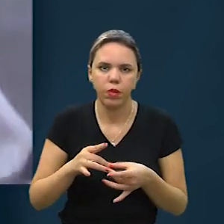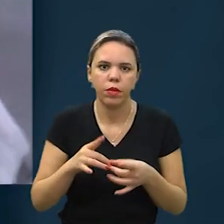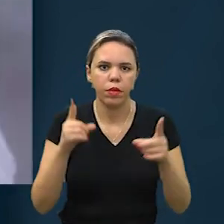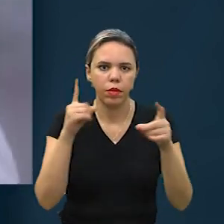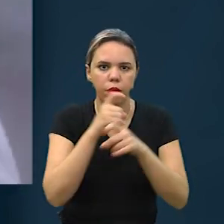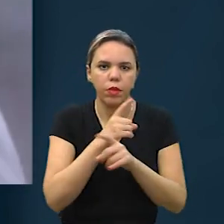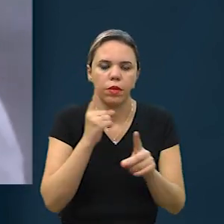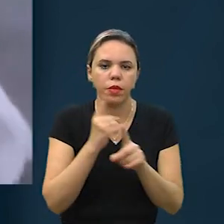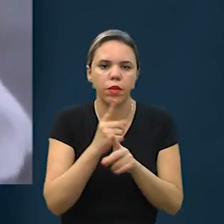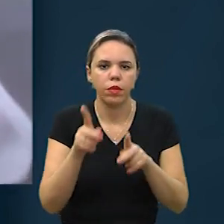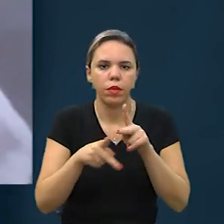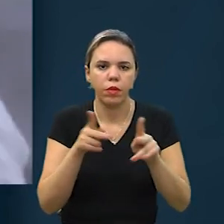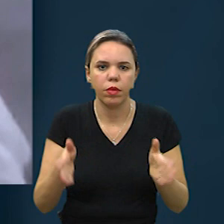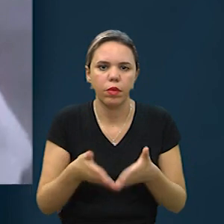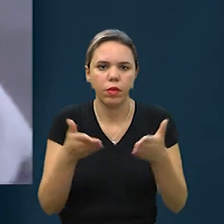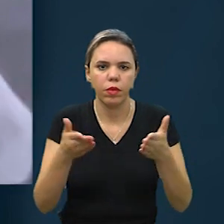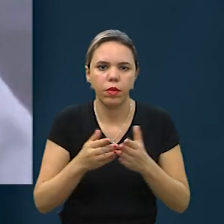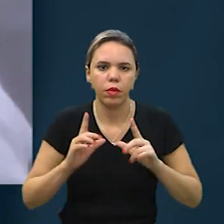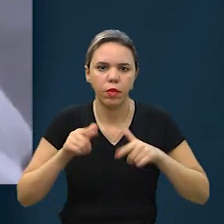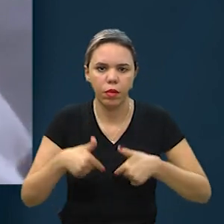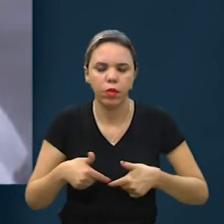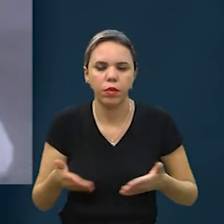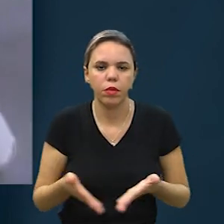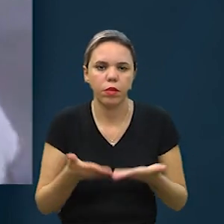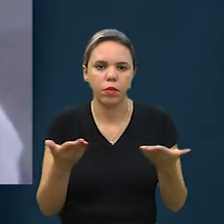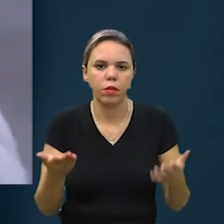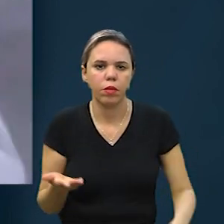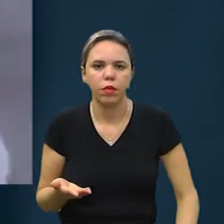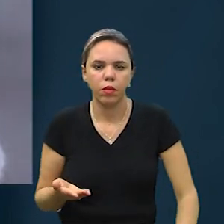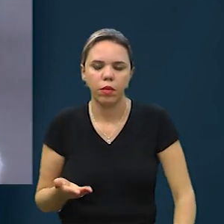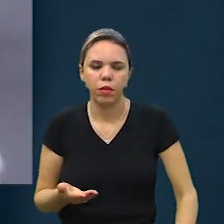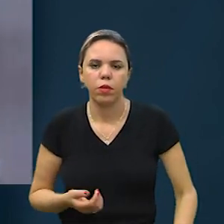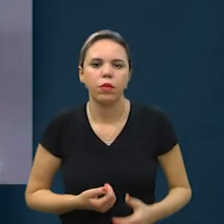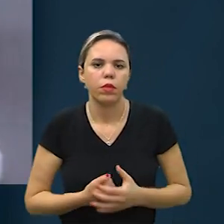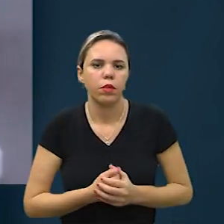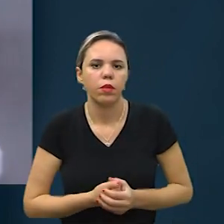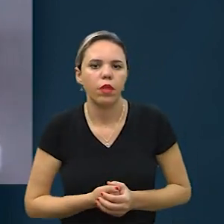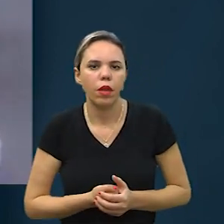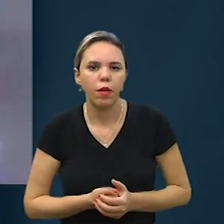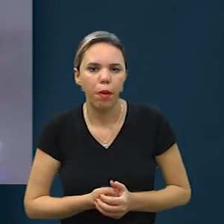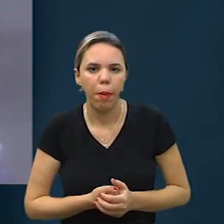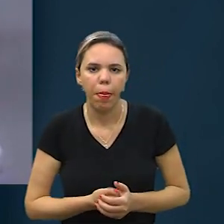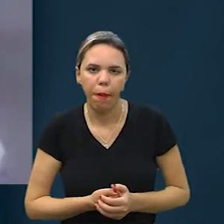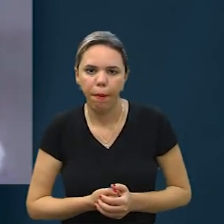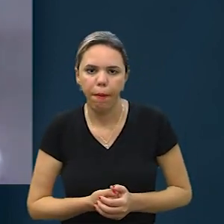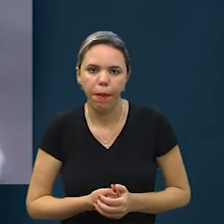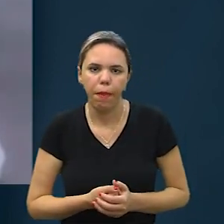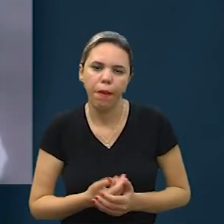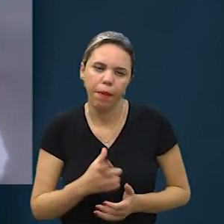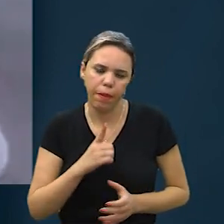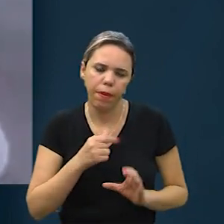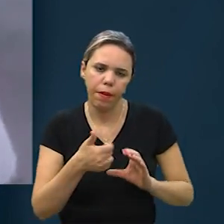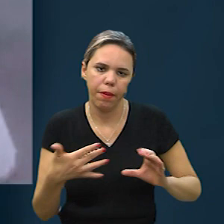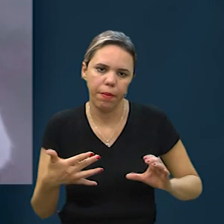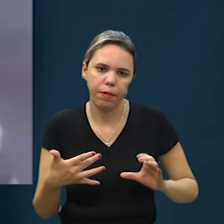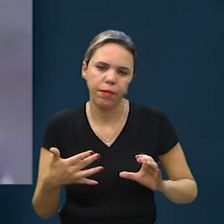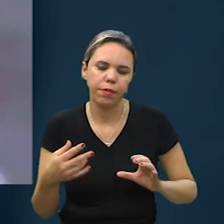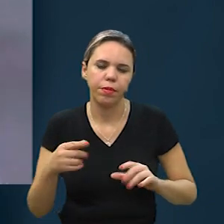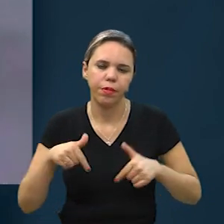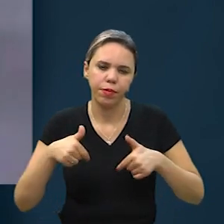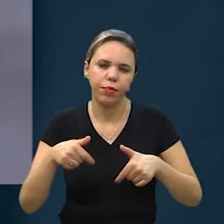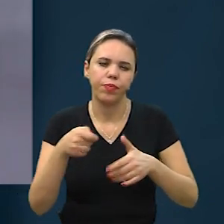muito difícil você encontrar pobres, no sentido de miserabilidade, entre os judeus, porque eles essa característica, por conta